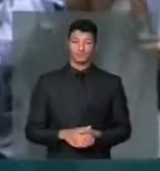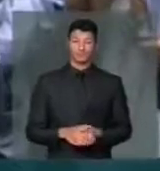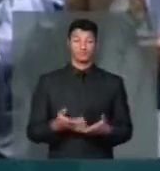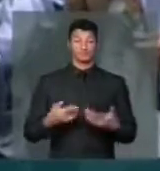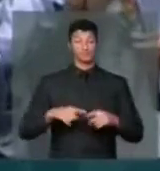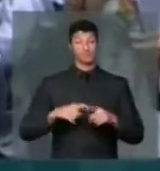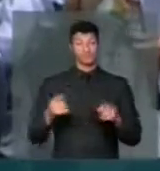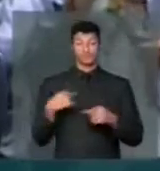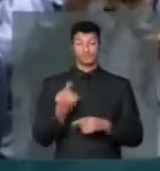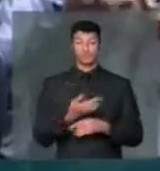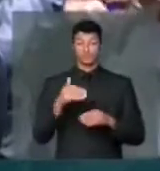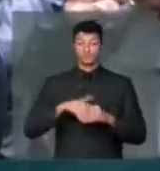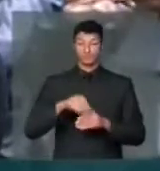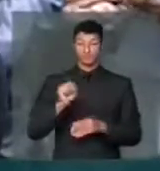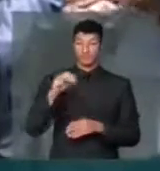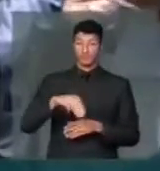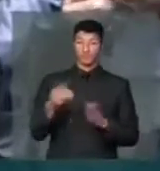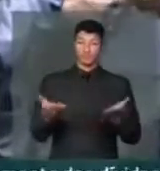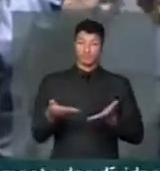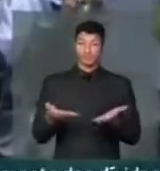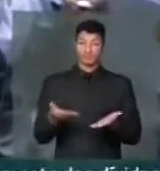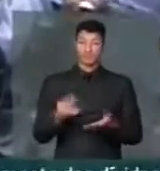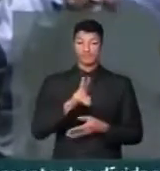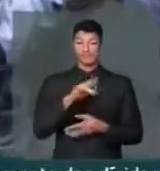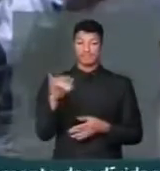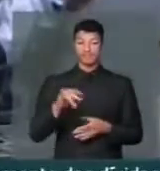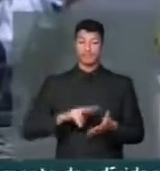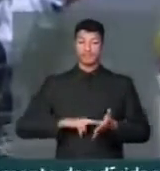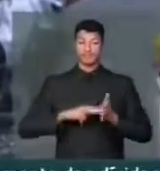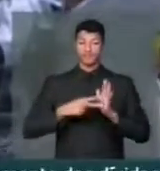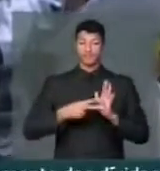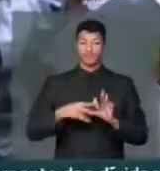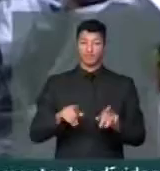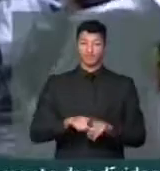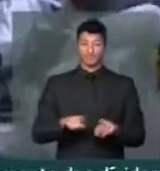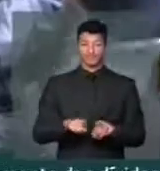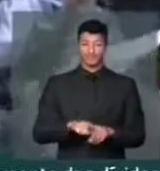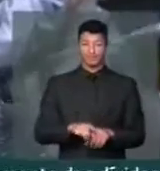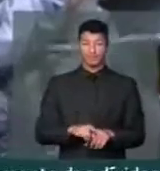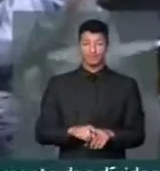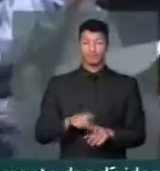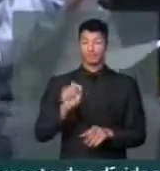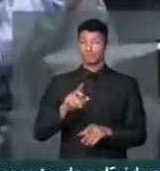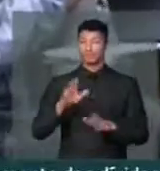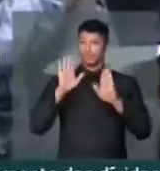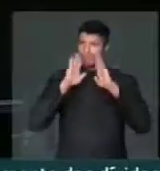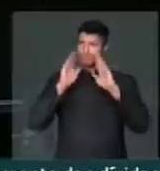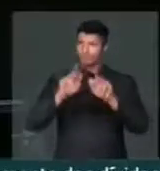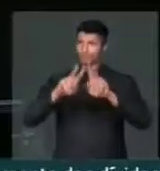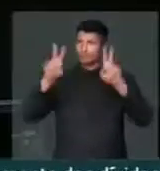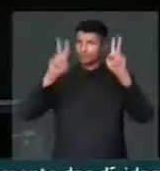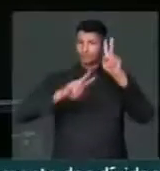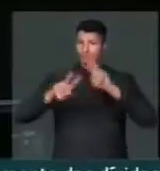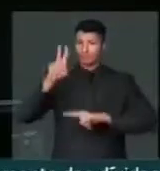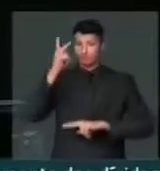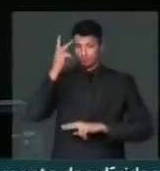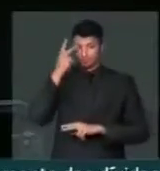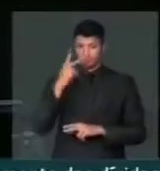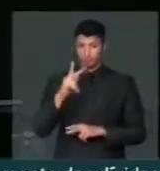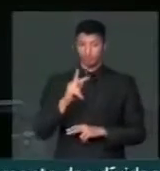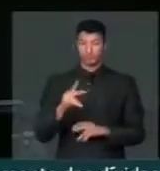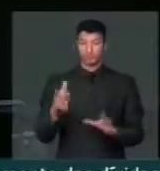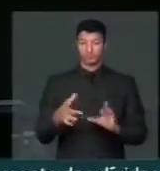Entretanto, nosso voto sim agora vai significar também o que vislumbrando para